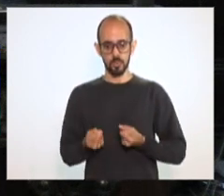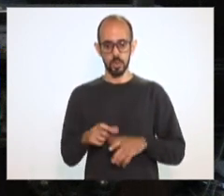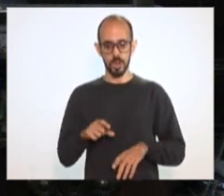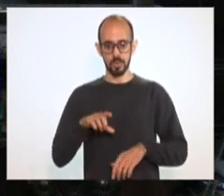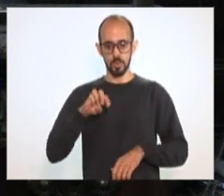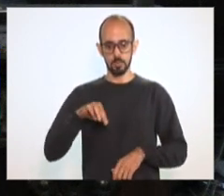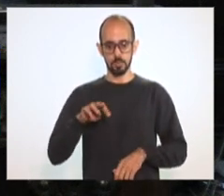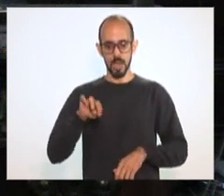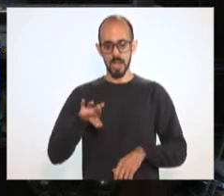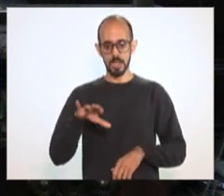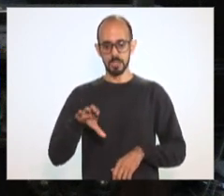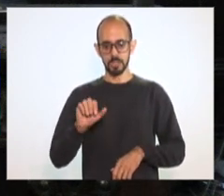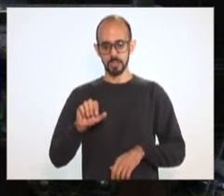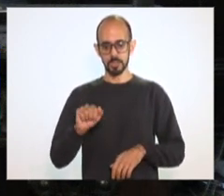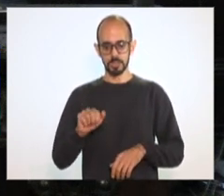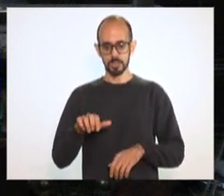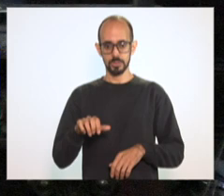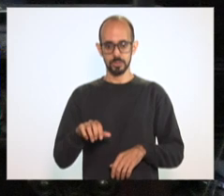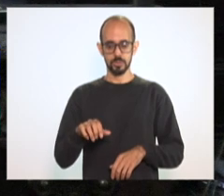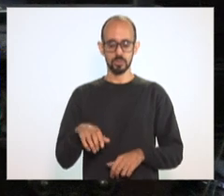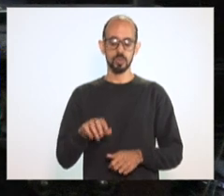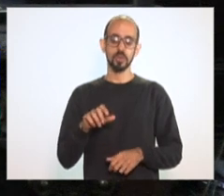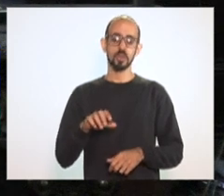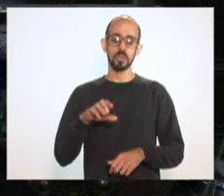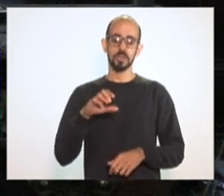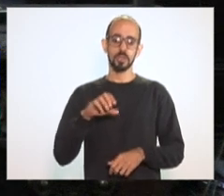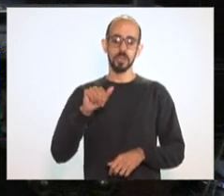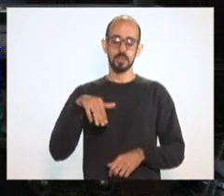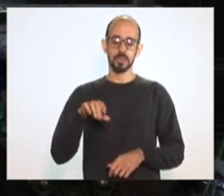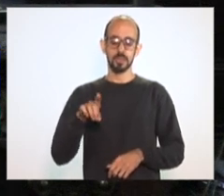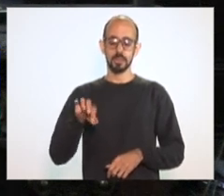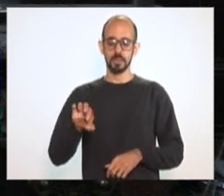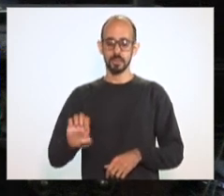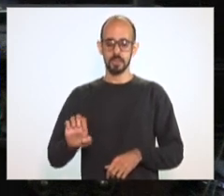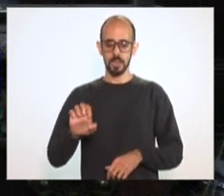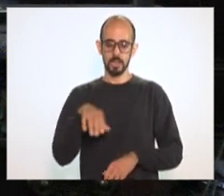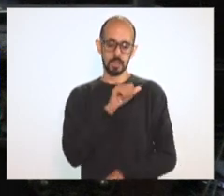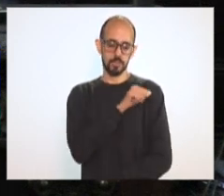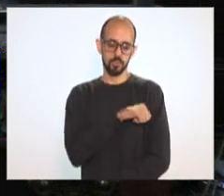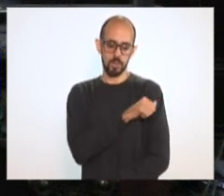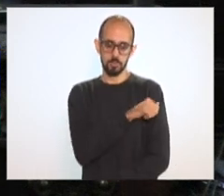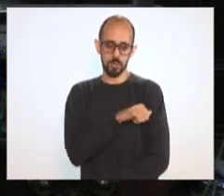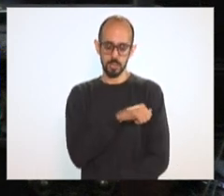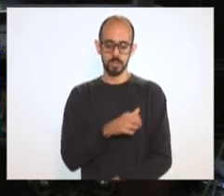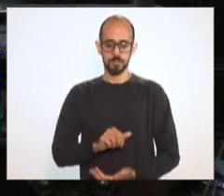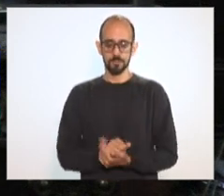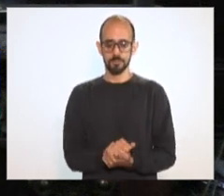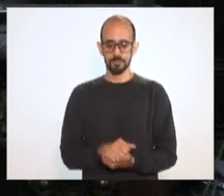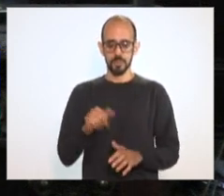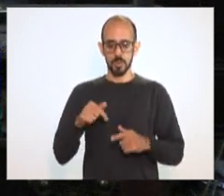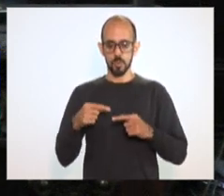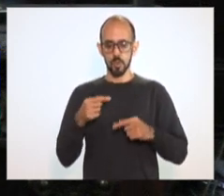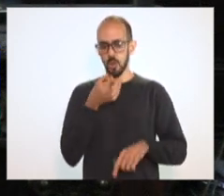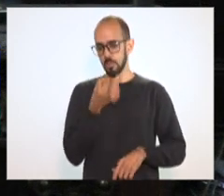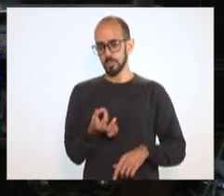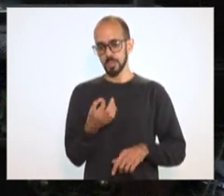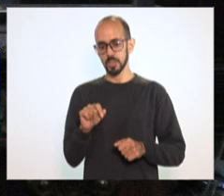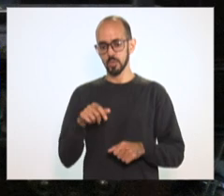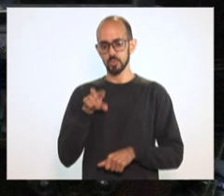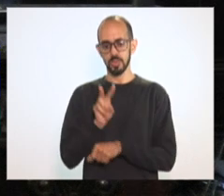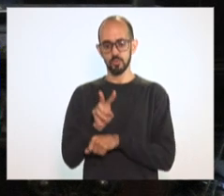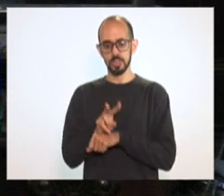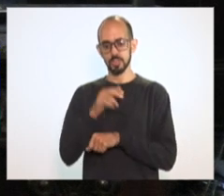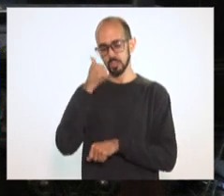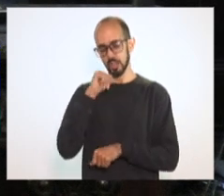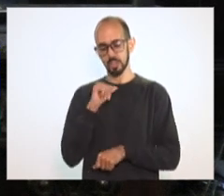enfermeira Regiane Marta Rocha Valdeque Carneiro e André Siciliano pendendo de pareceres das comissões de condição de justiça de defesa de direitos da mulher